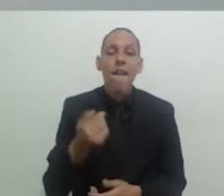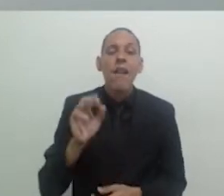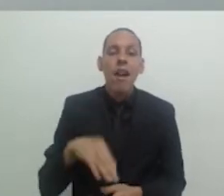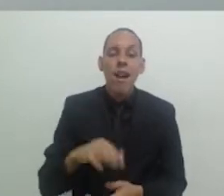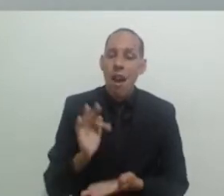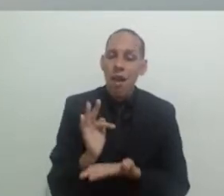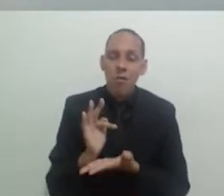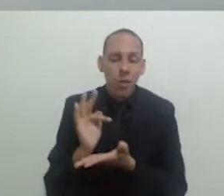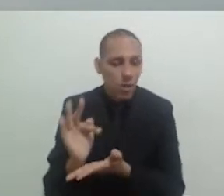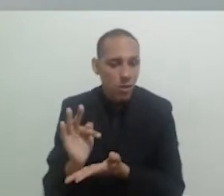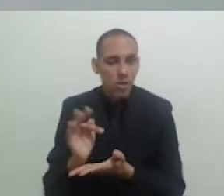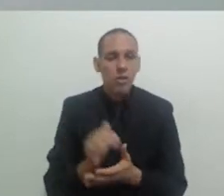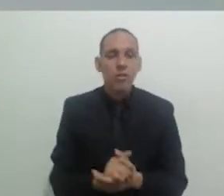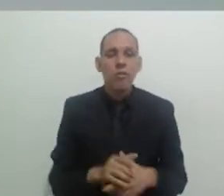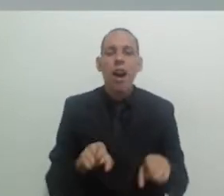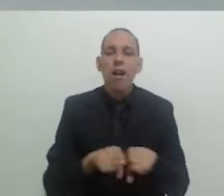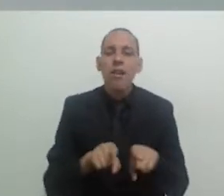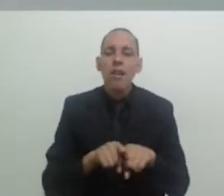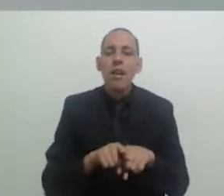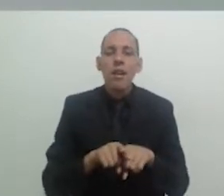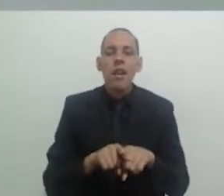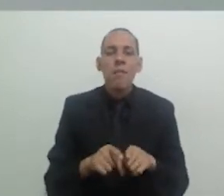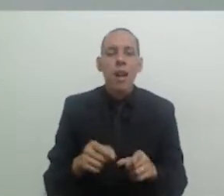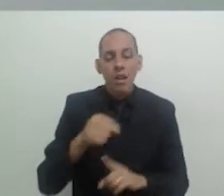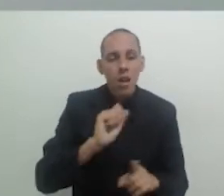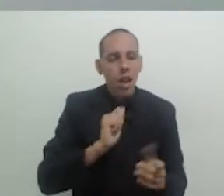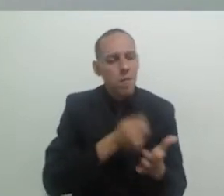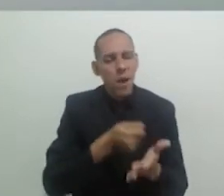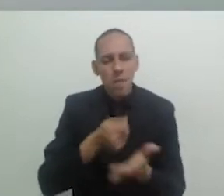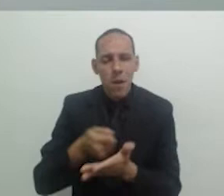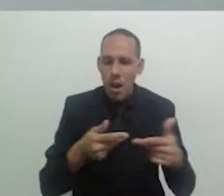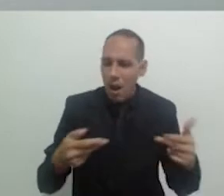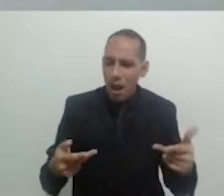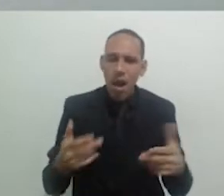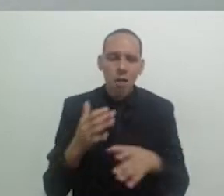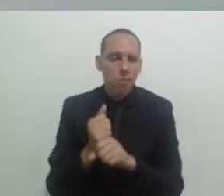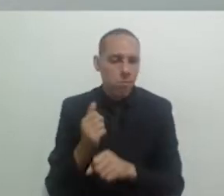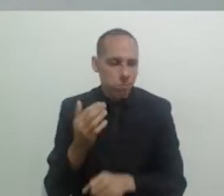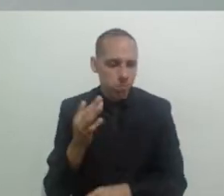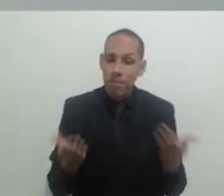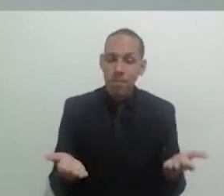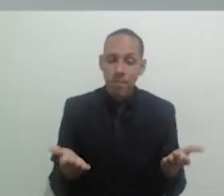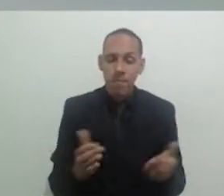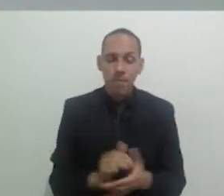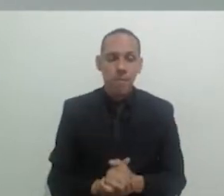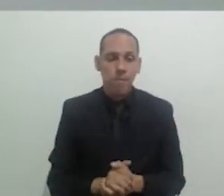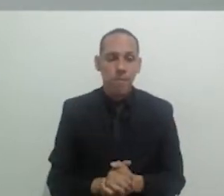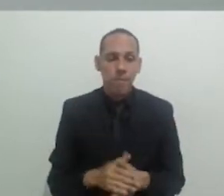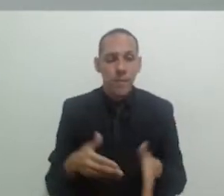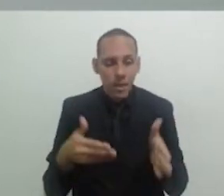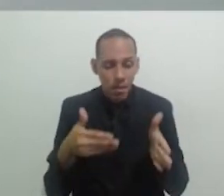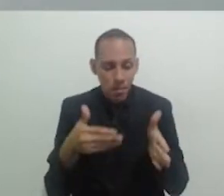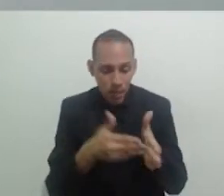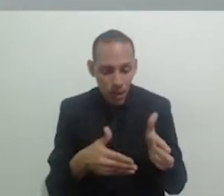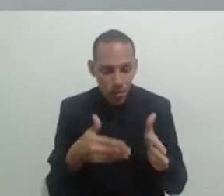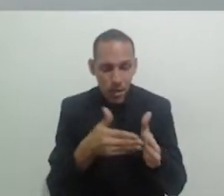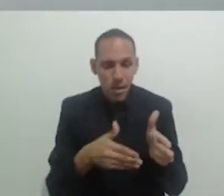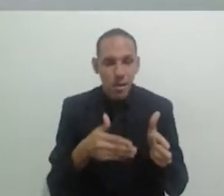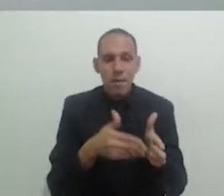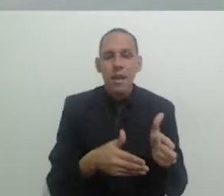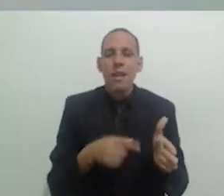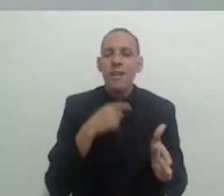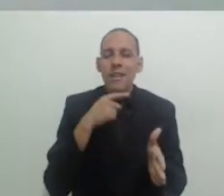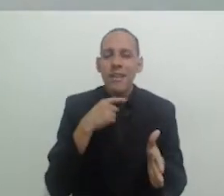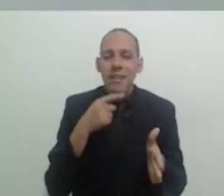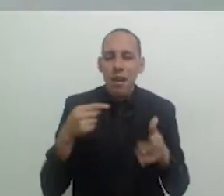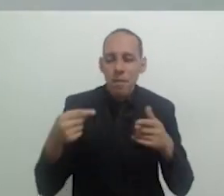obrigações financeiras. Pois bem, quanto ao alegado cerceamento do exercício do contraditório ou ampla